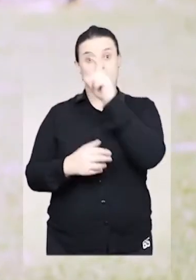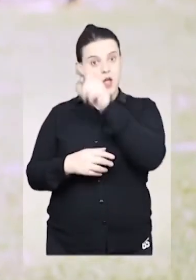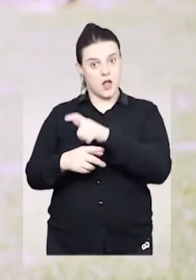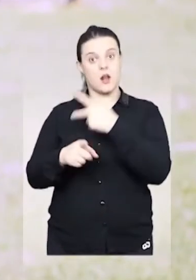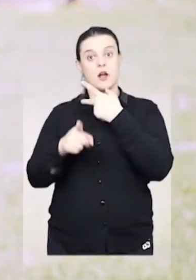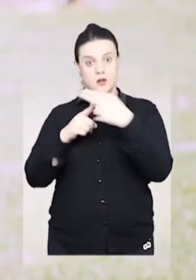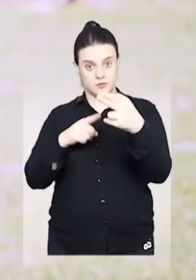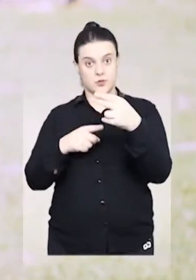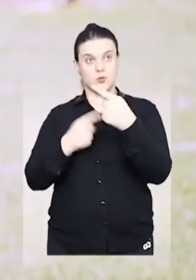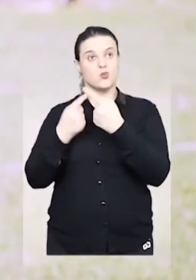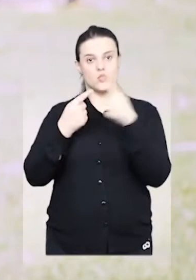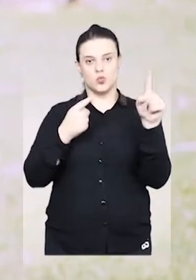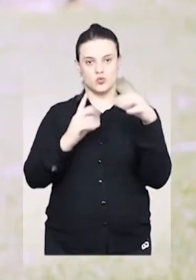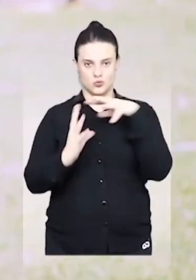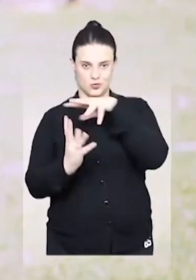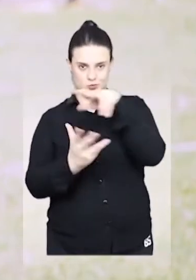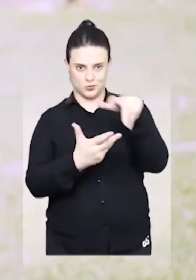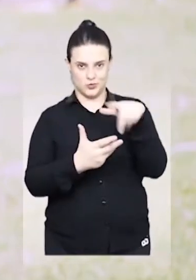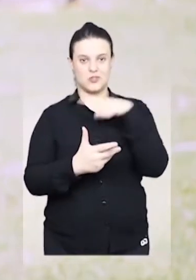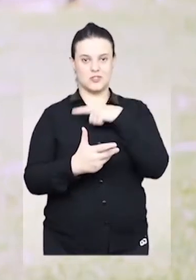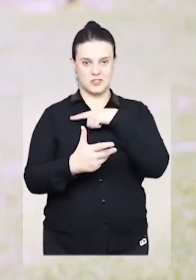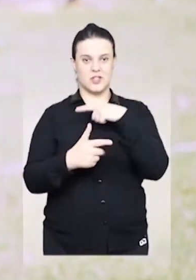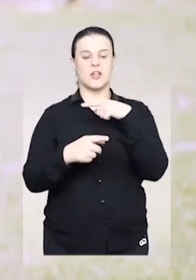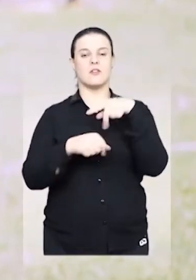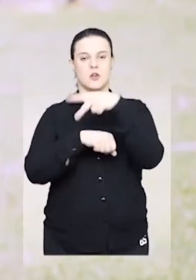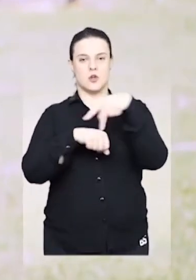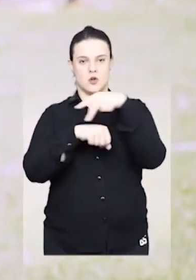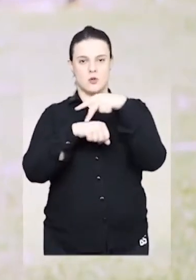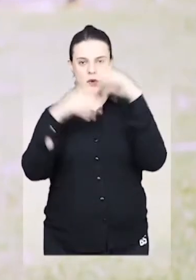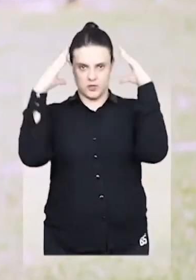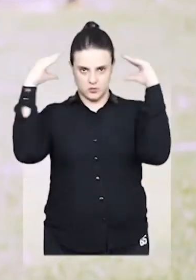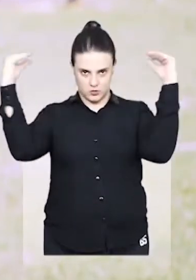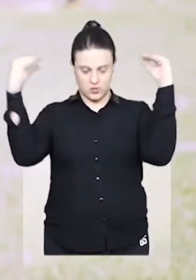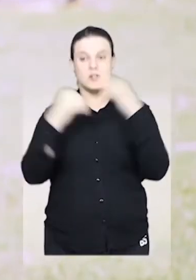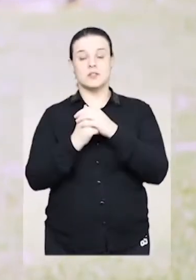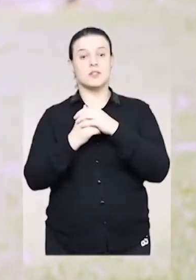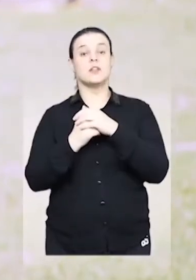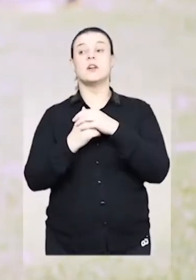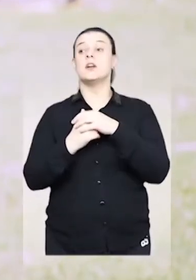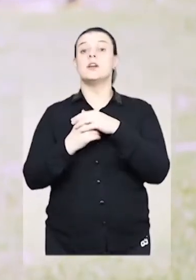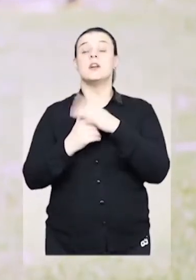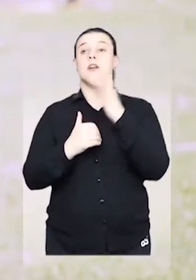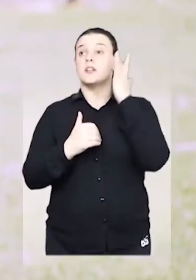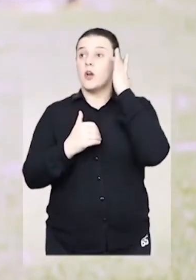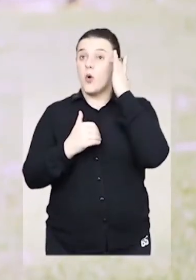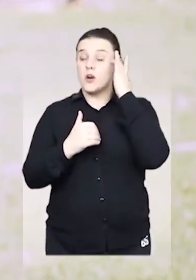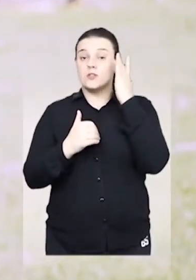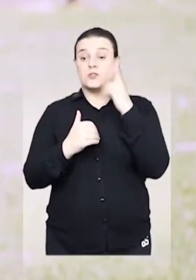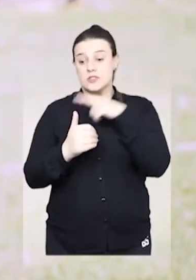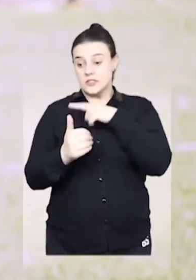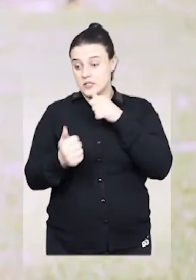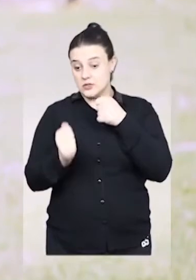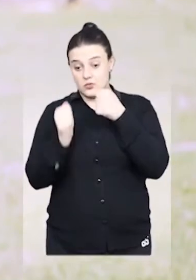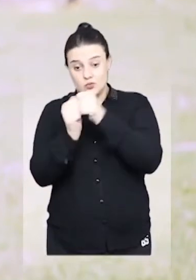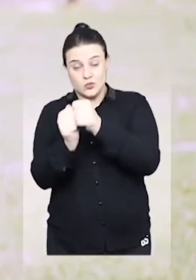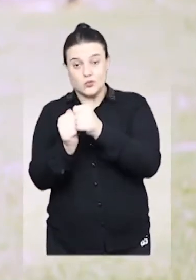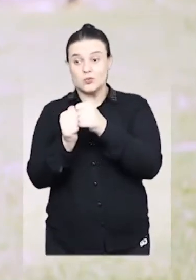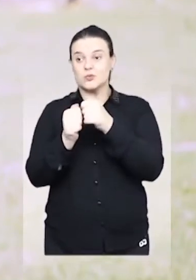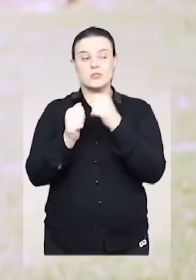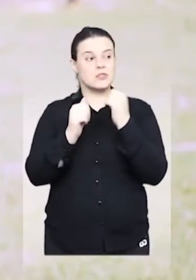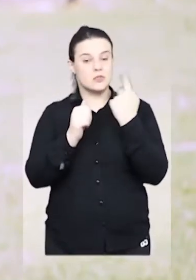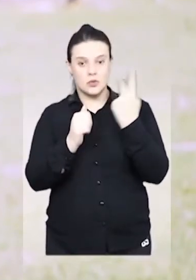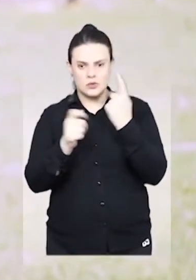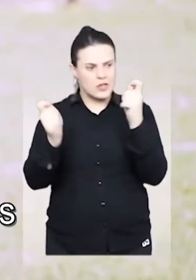foi a campeã desse último Mundial na Holanda. E eu acho que viver isso com o Chico e perceber que nós somos